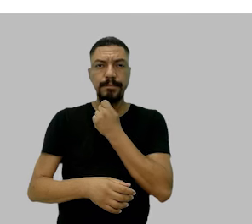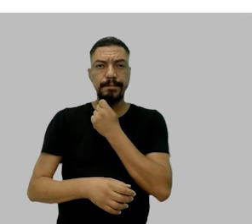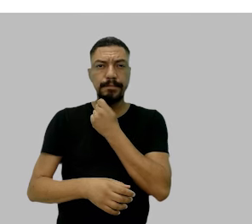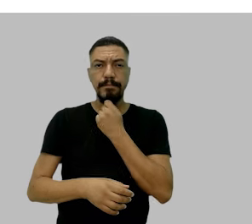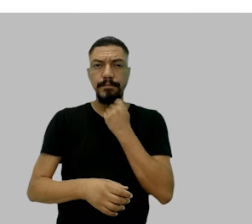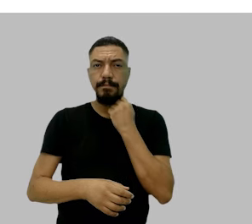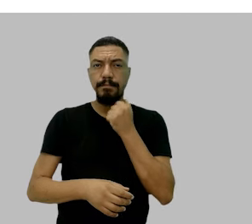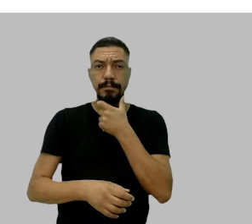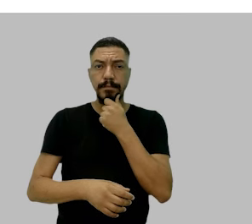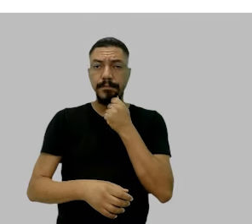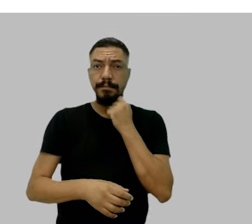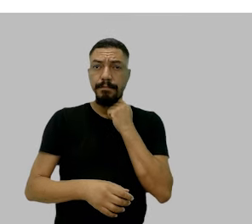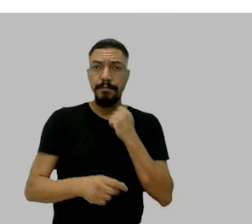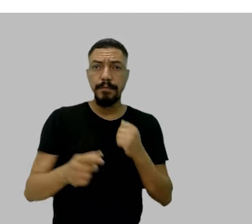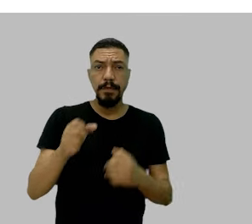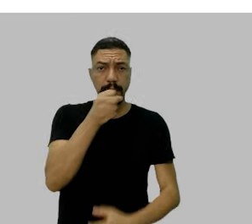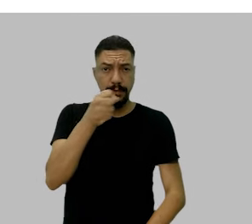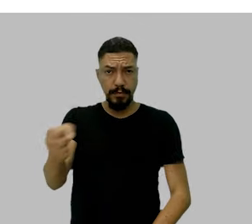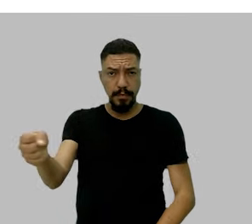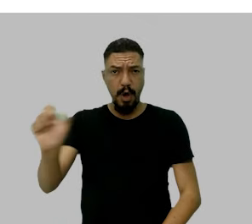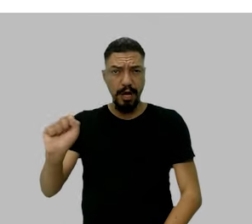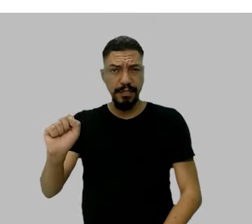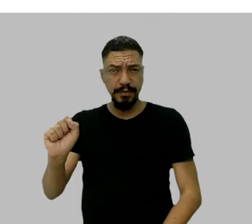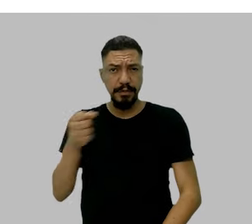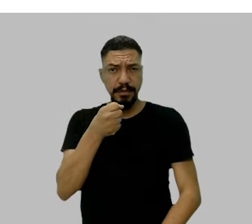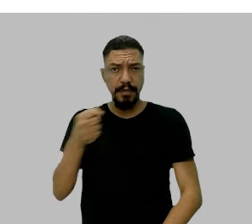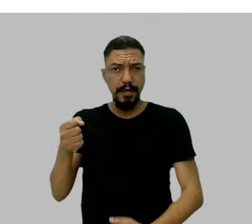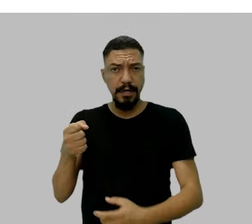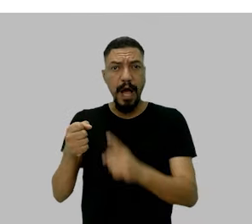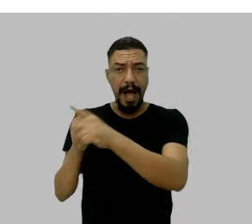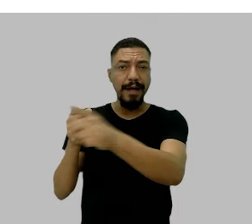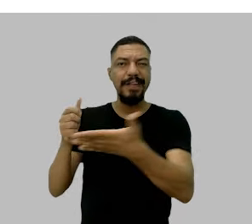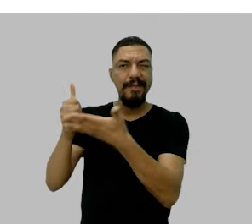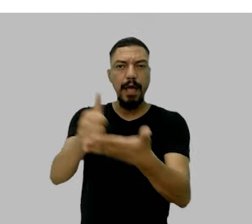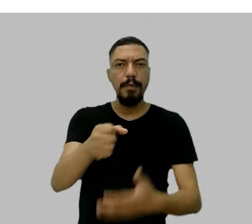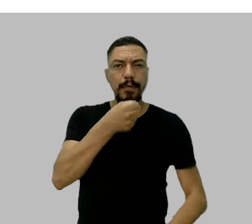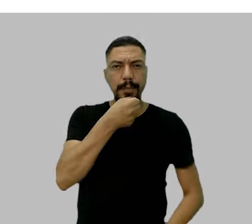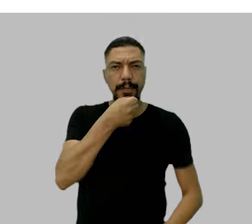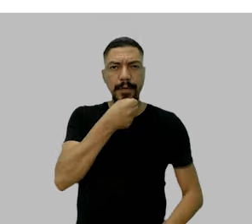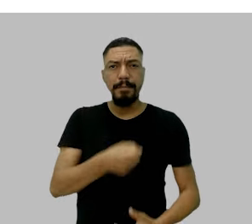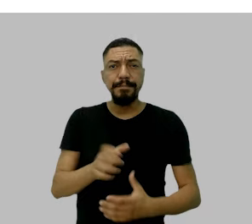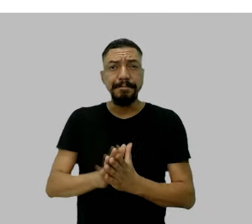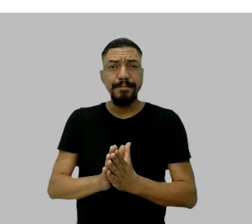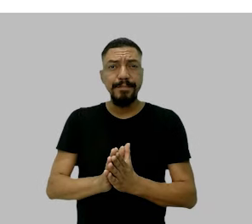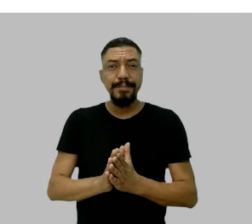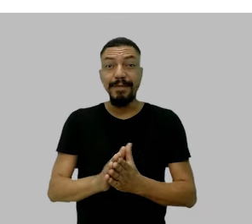Pera só, posso passar o microfone para ela? Ou você quer passar? Ele tem um... porque a gente não pensei